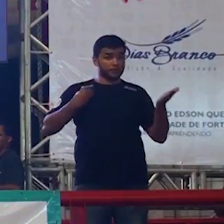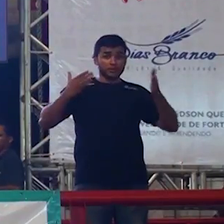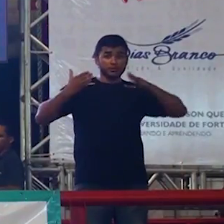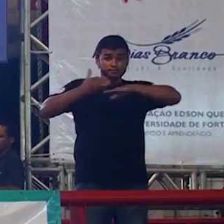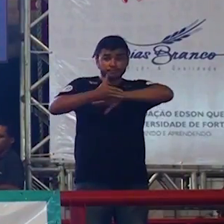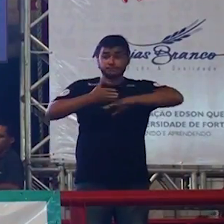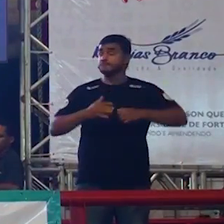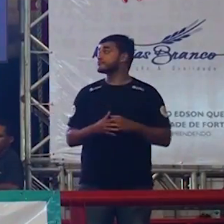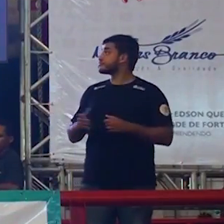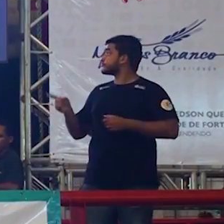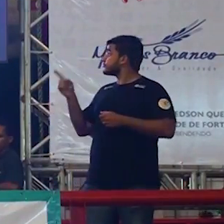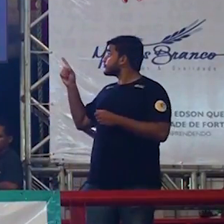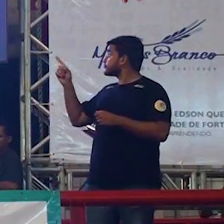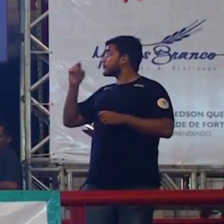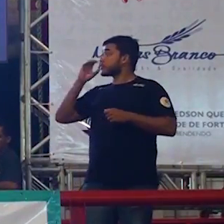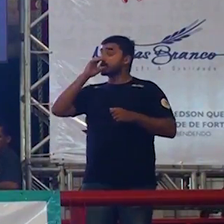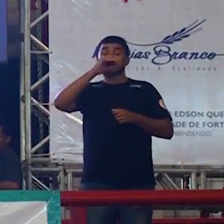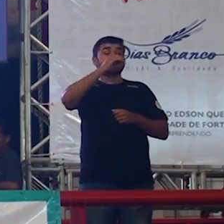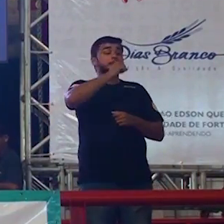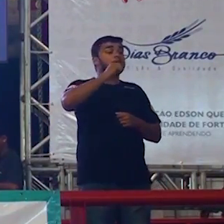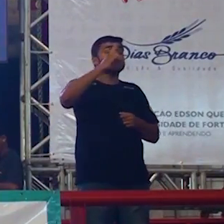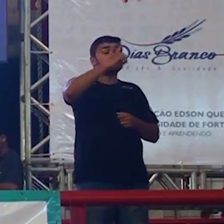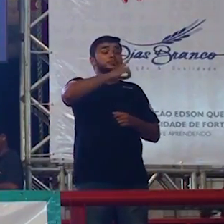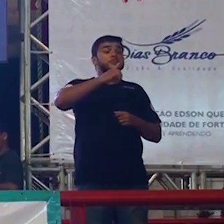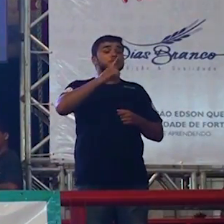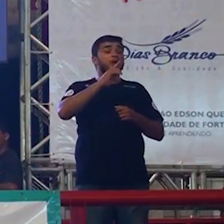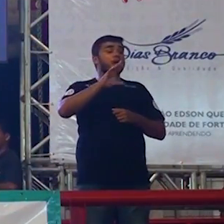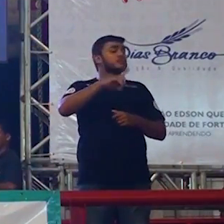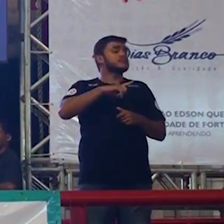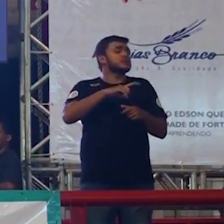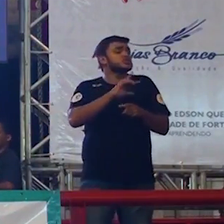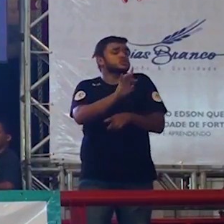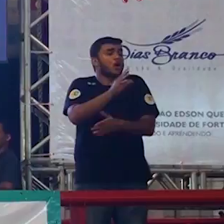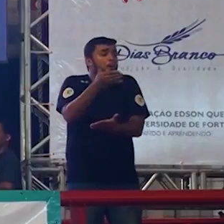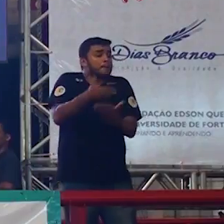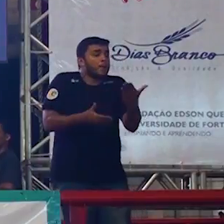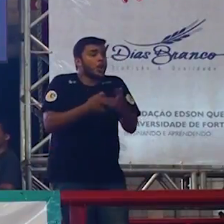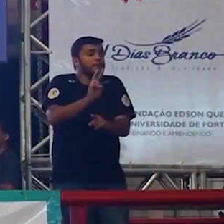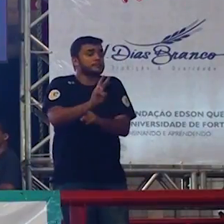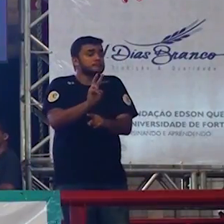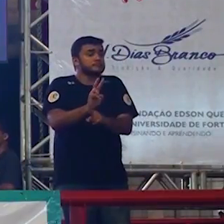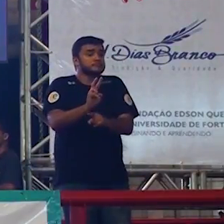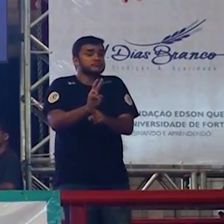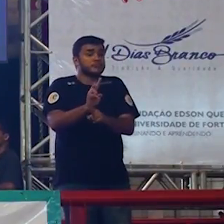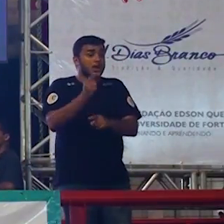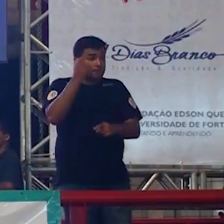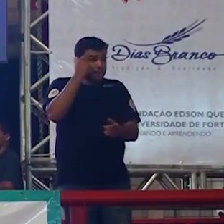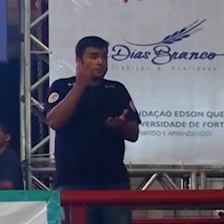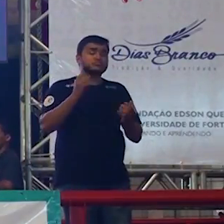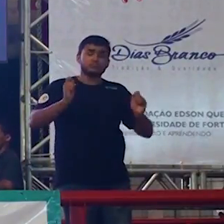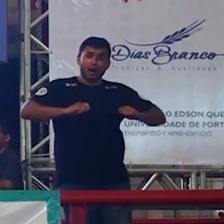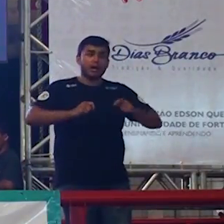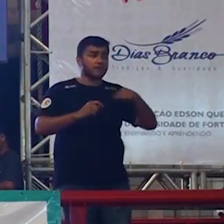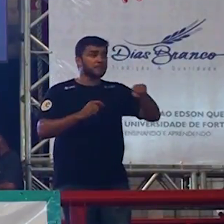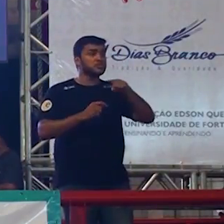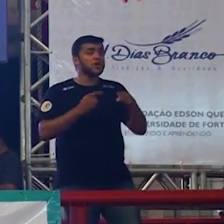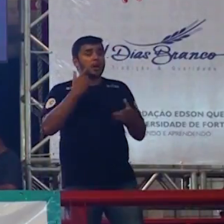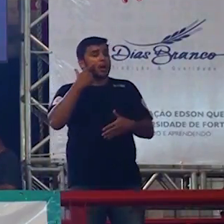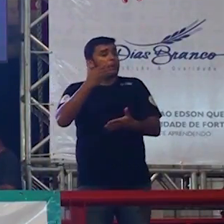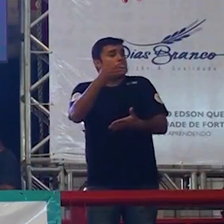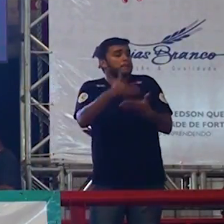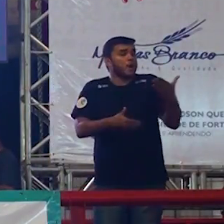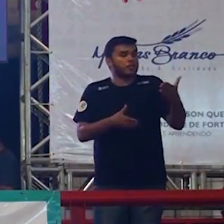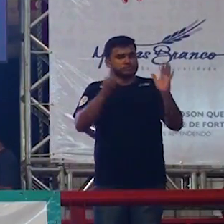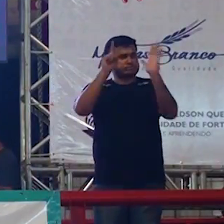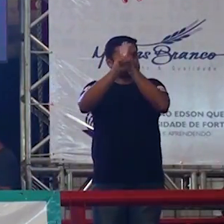Eu coloquei aqui sábado e domingo para ele fazer o quê, pessoal? Simulados. Faça pelo menos a cada